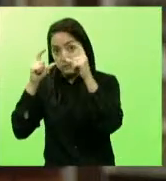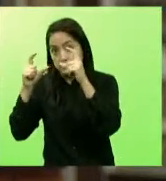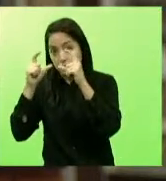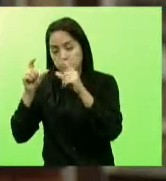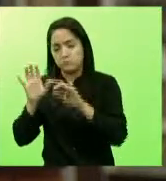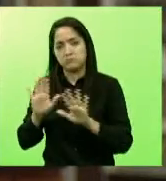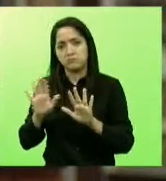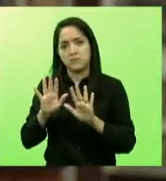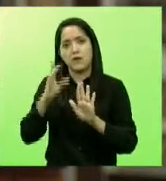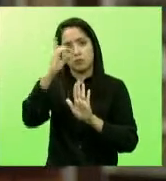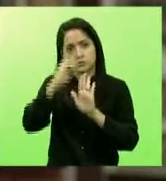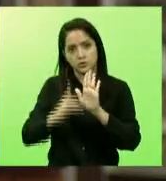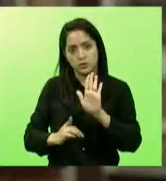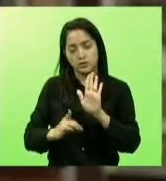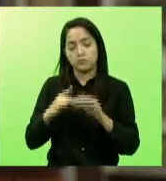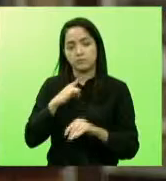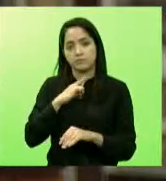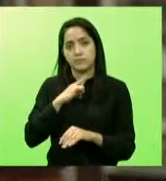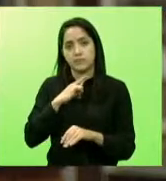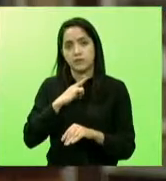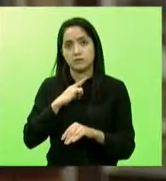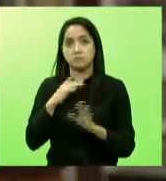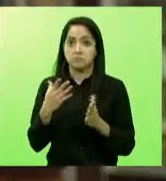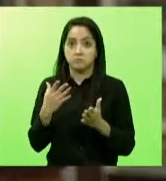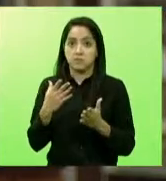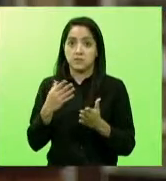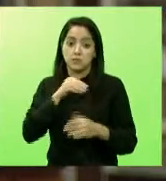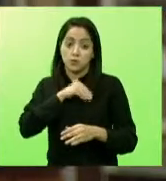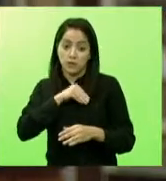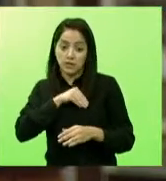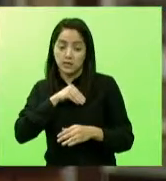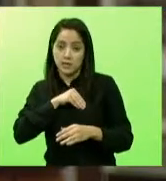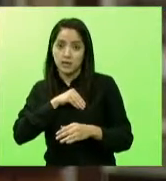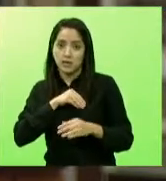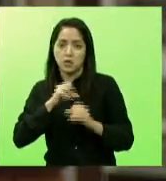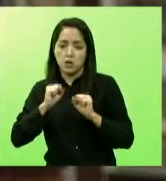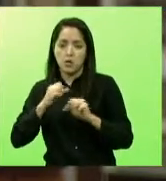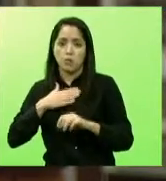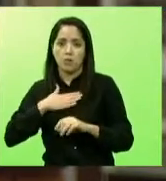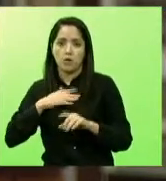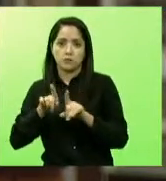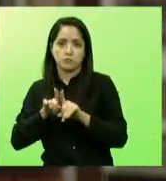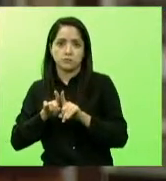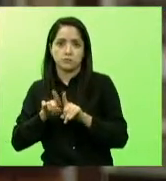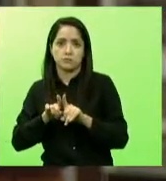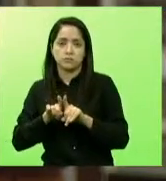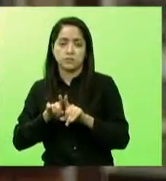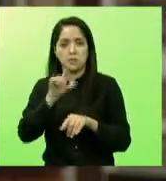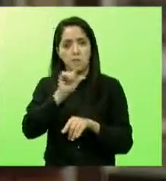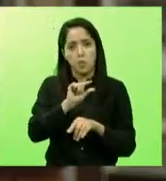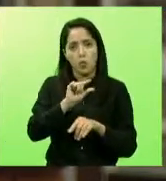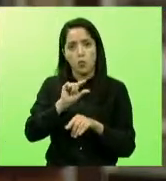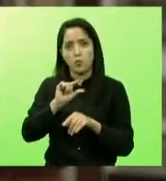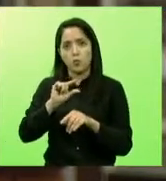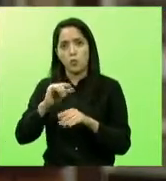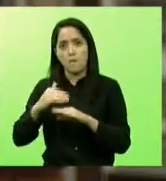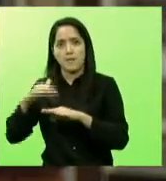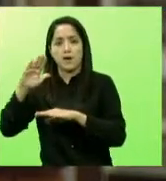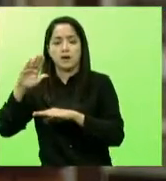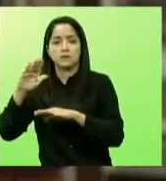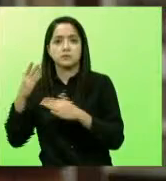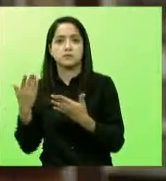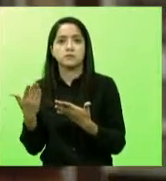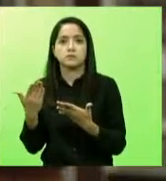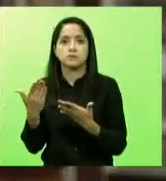direito. É um direito. Se alguém ganha, eu também posso ganhar. Se é pouco ou se é muito,